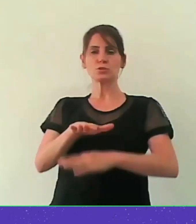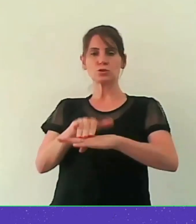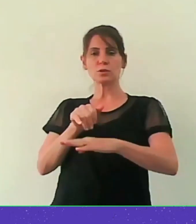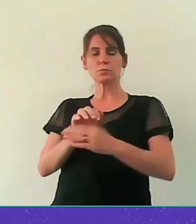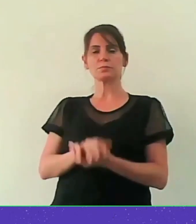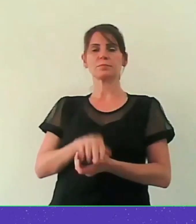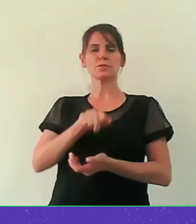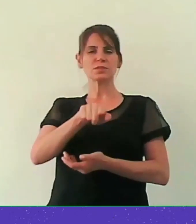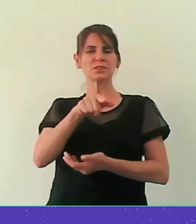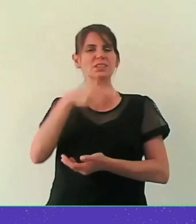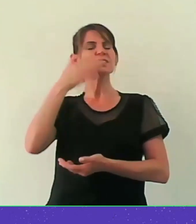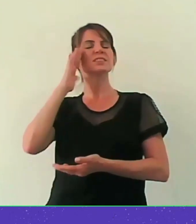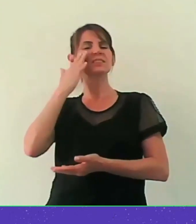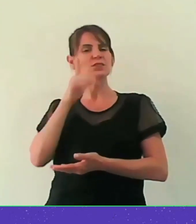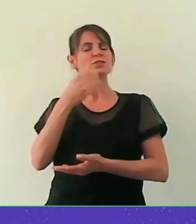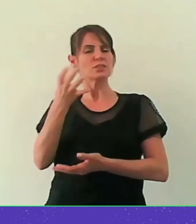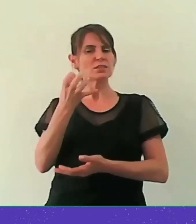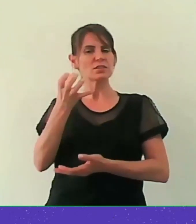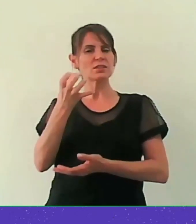né?